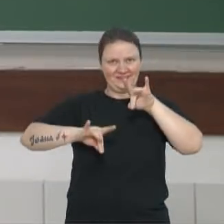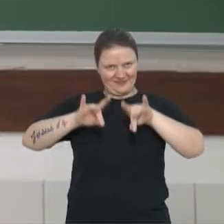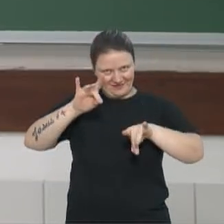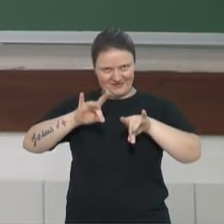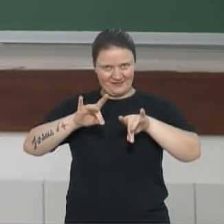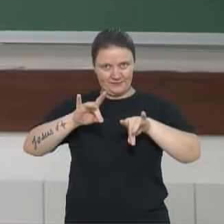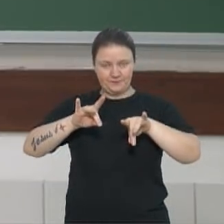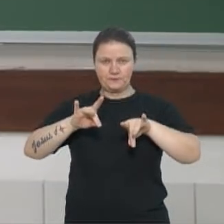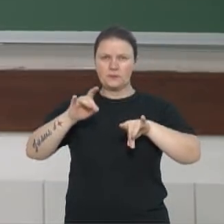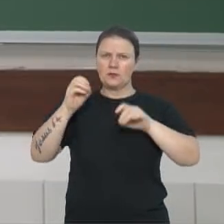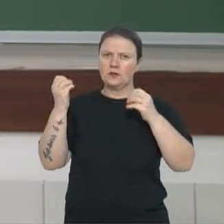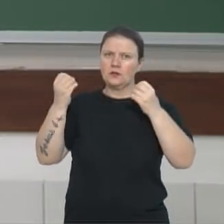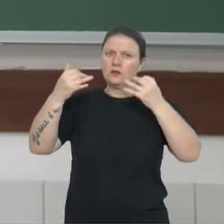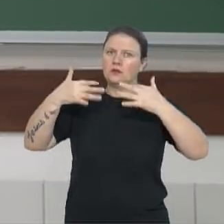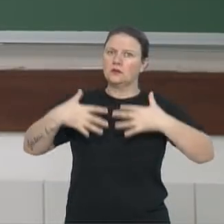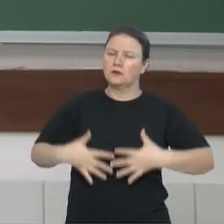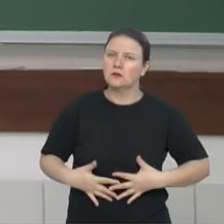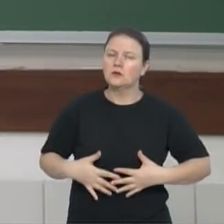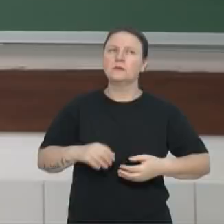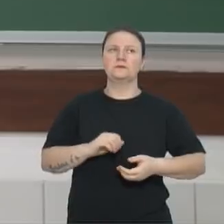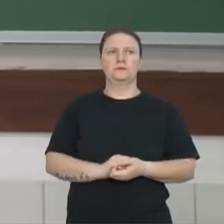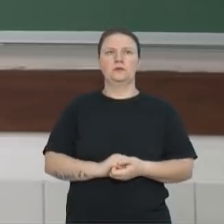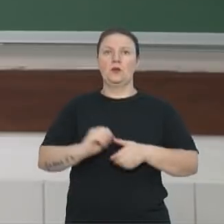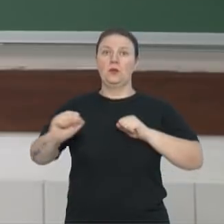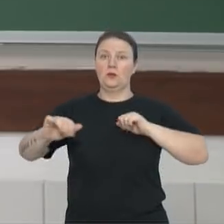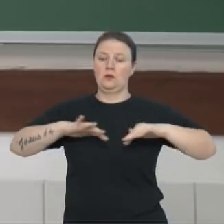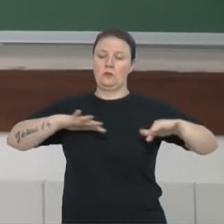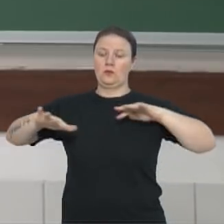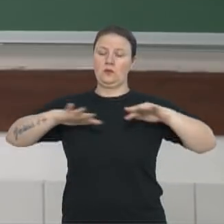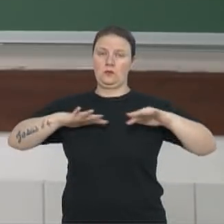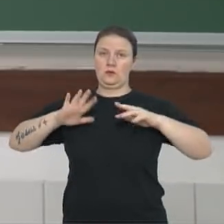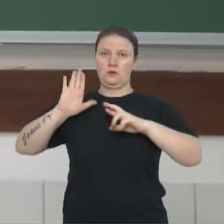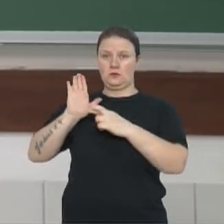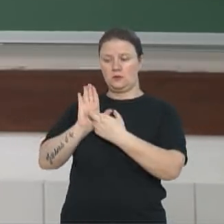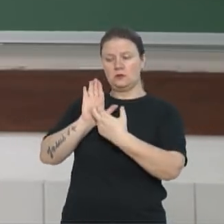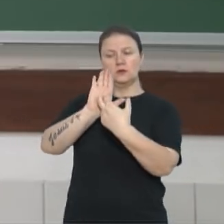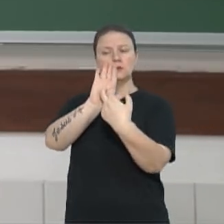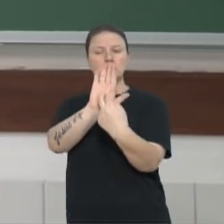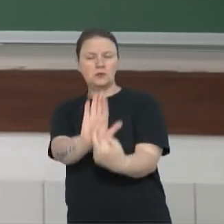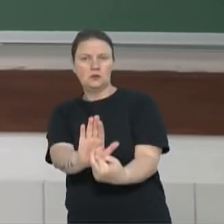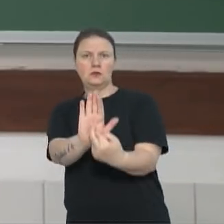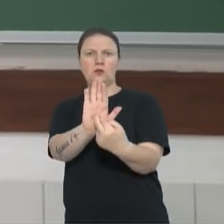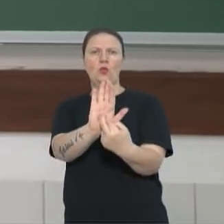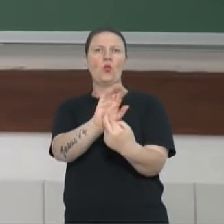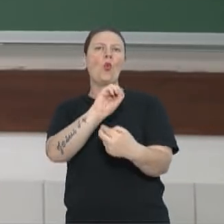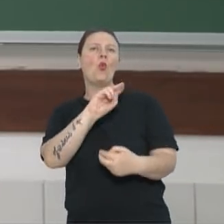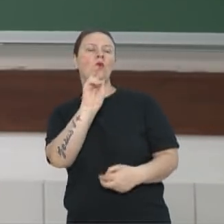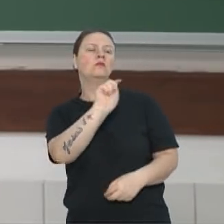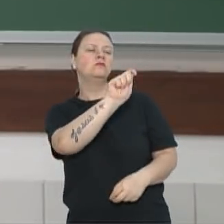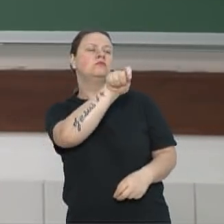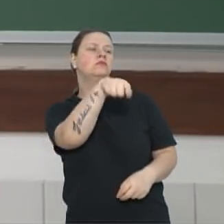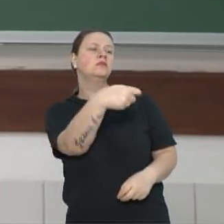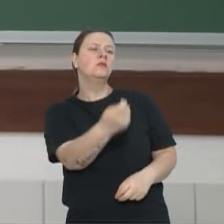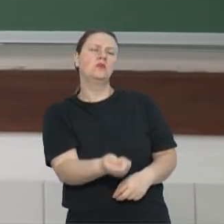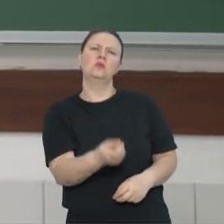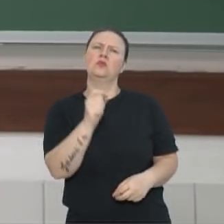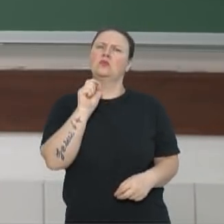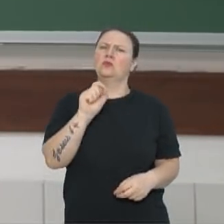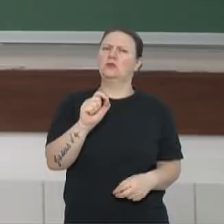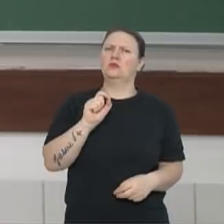cênicas. Quando eu estou falando para vocês de movimento representativo e movimento simbólico, eu estou falando de